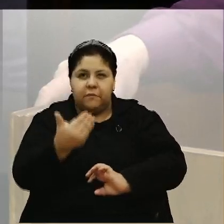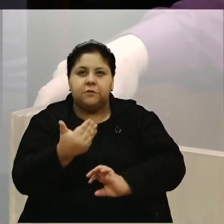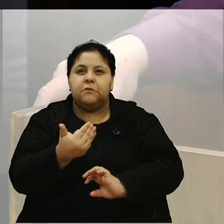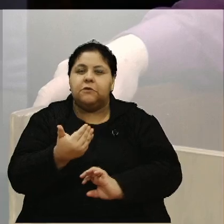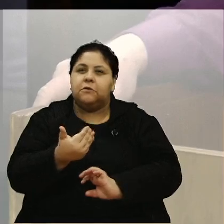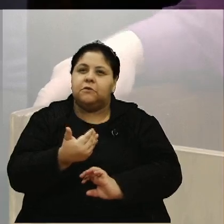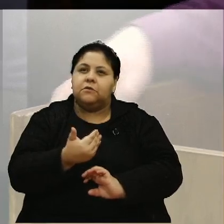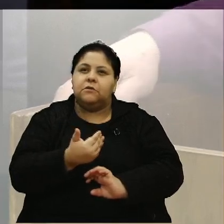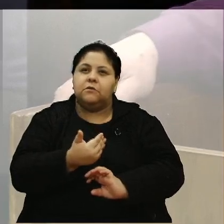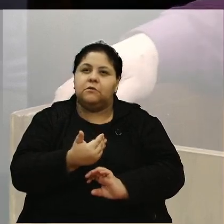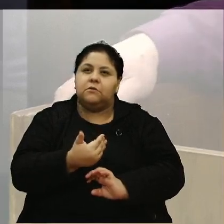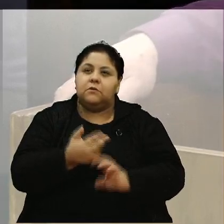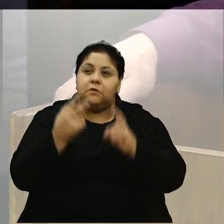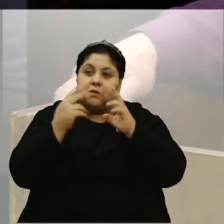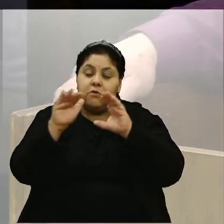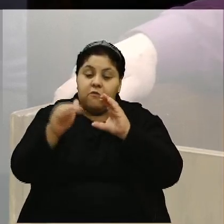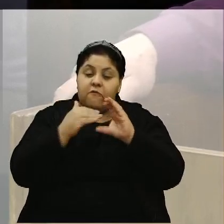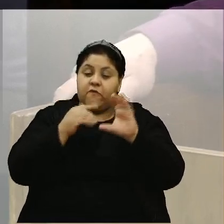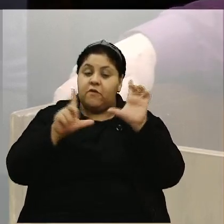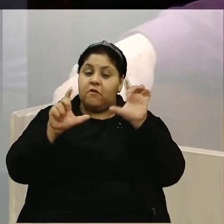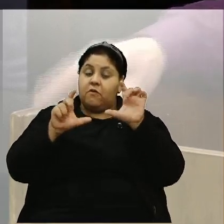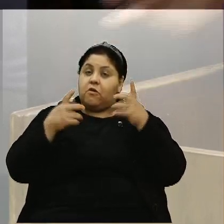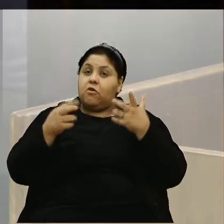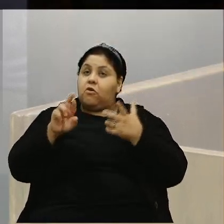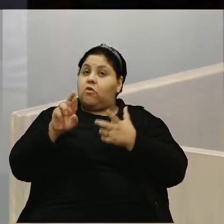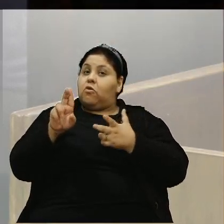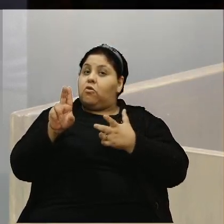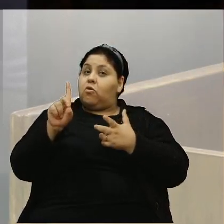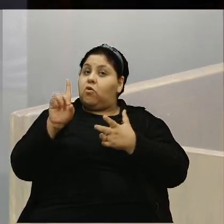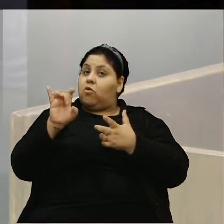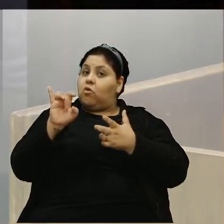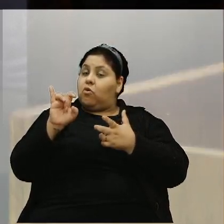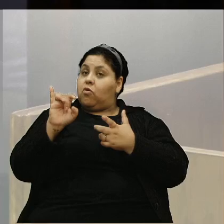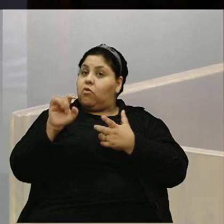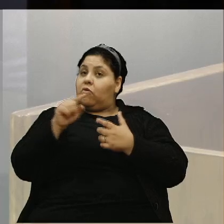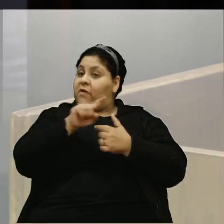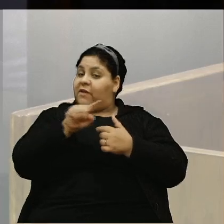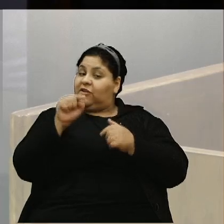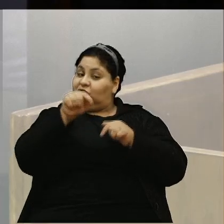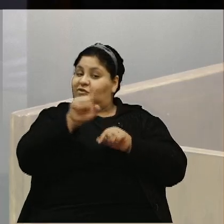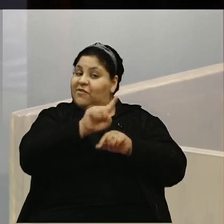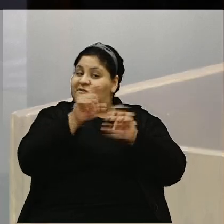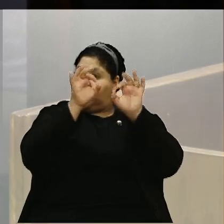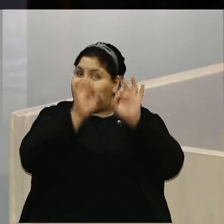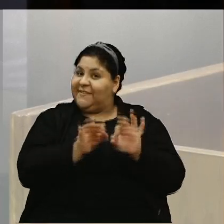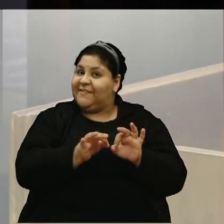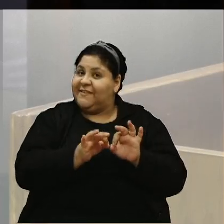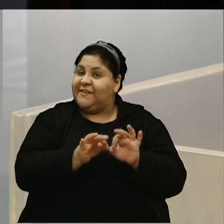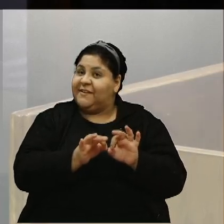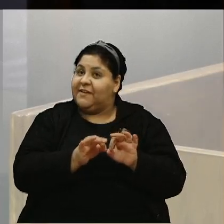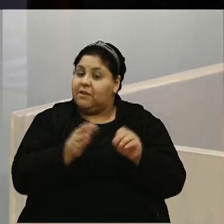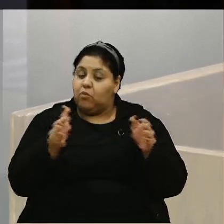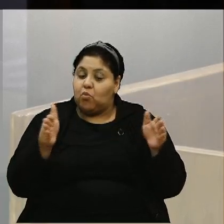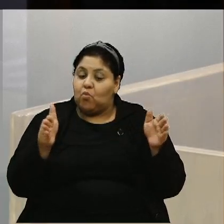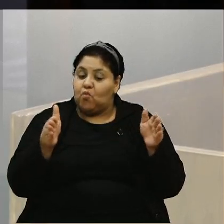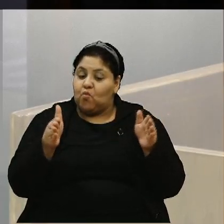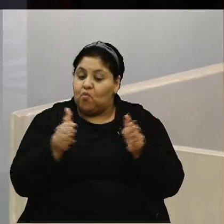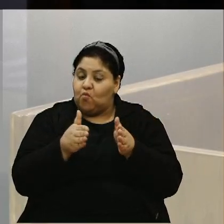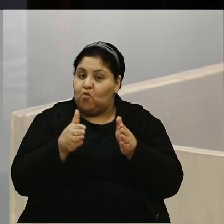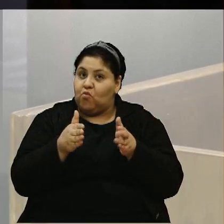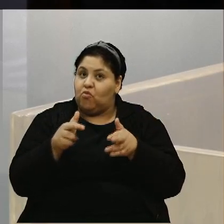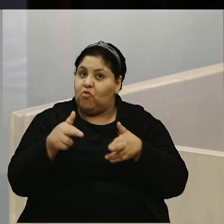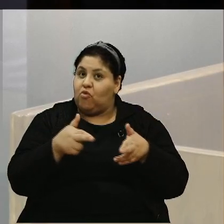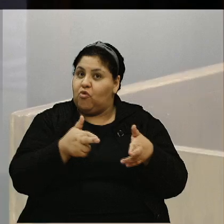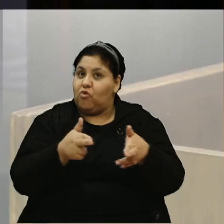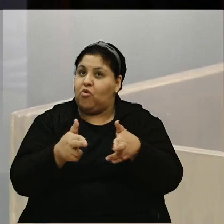repetiu, me envia umas fotos e eu disse, Rudy, isso aí não vai dar certo. Estão afunilando o rio, estão jogando o rio